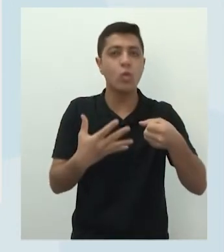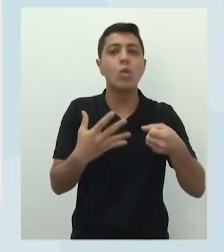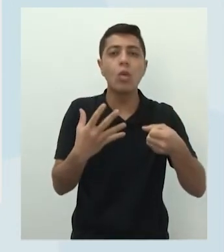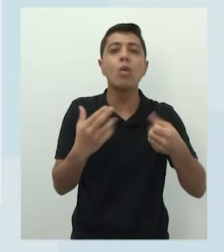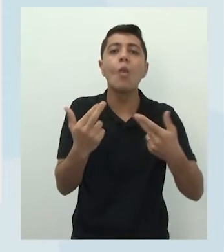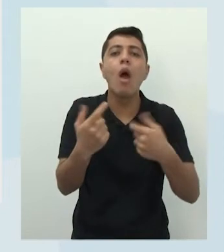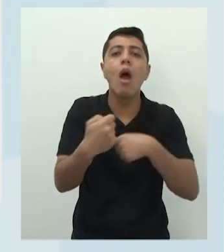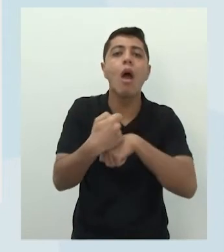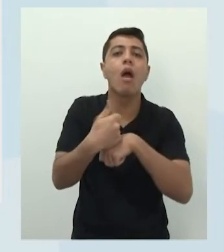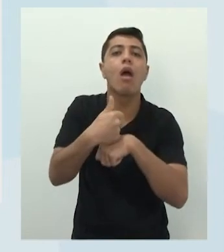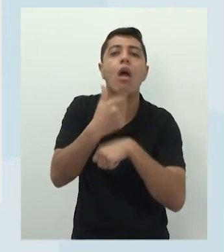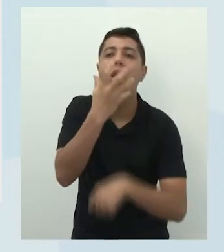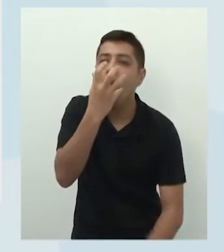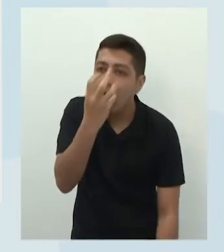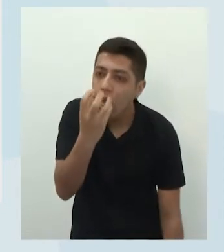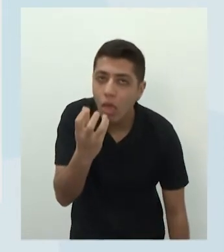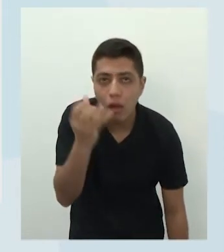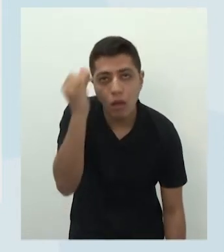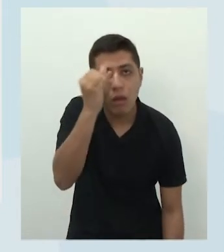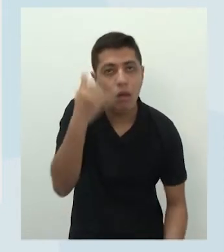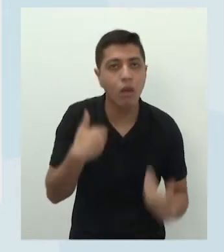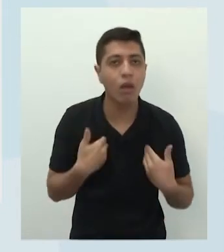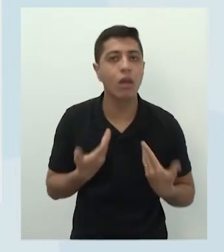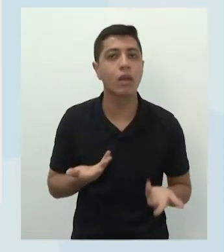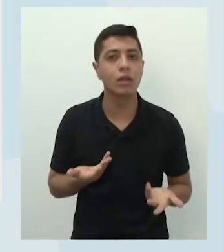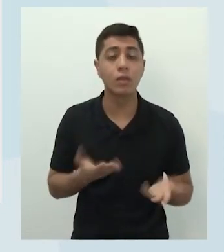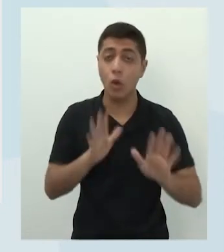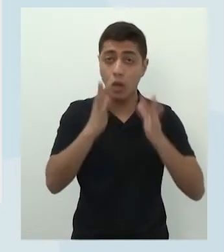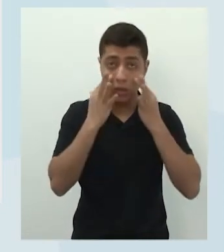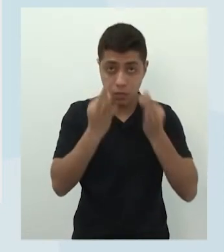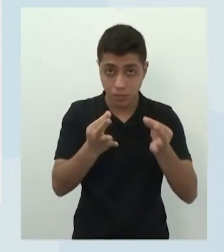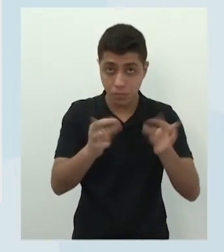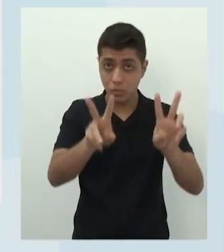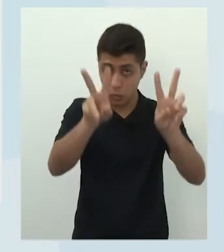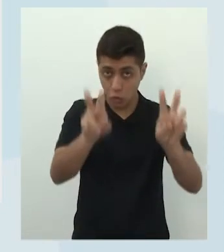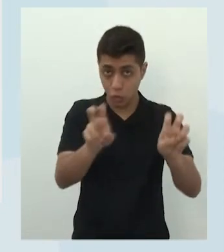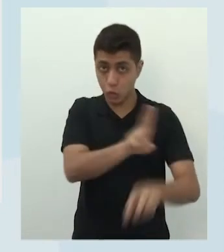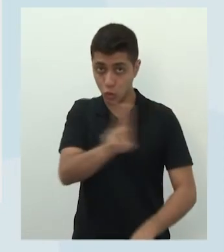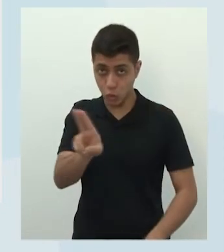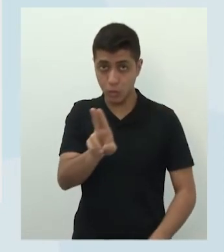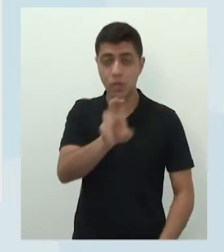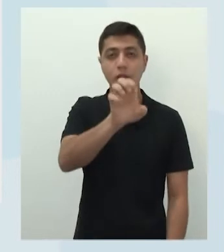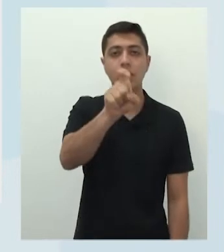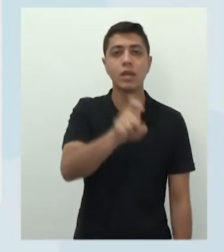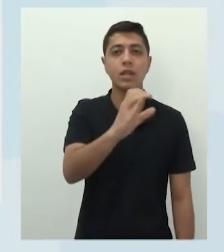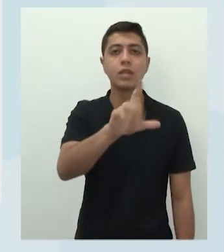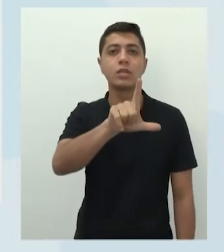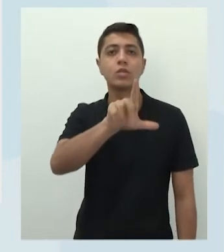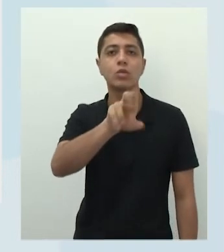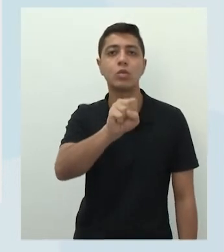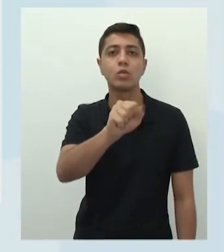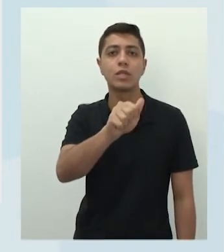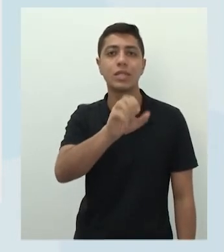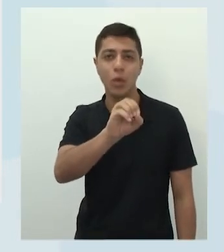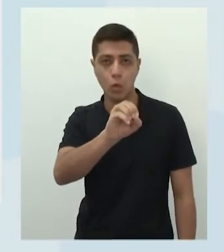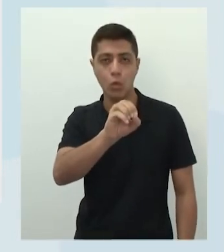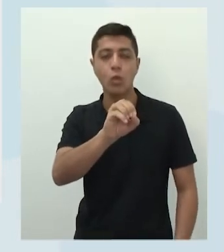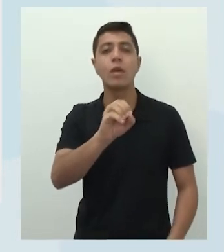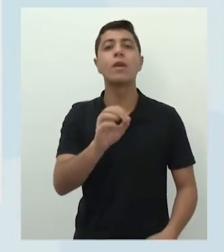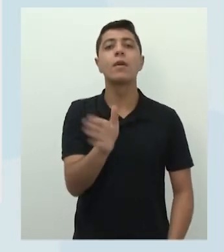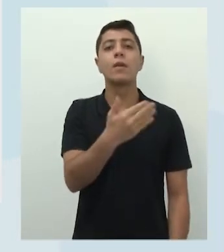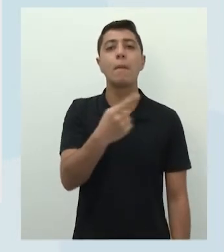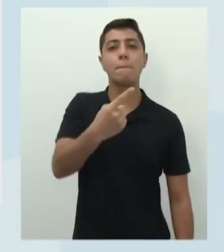pessoal de Stanford publicou, pode passar o próximo, publicou há um tempo atrás um trabalho bastante preocupante não, ele é um alerta para a gente,